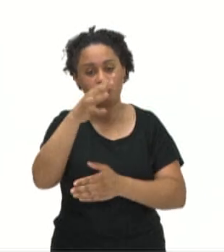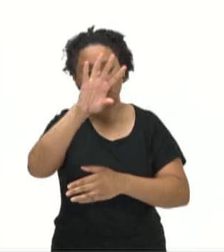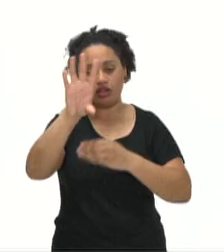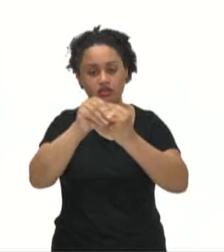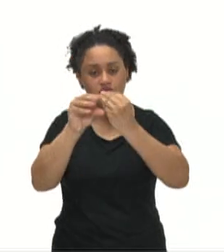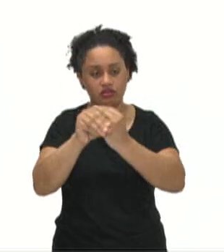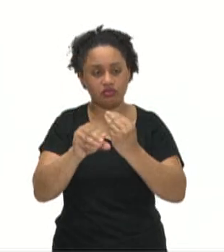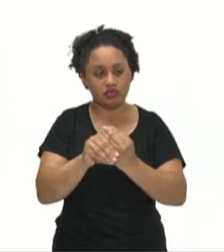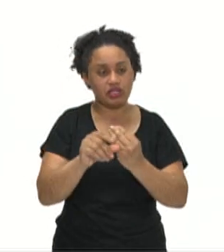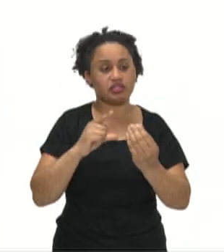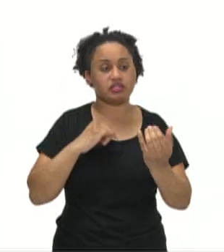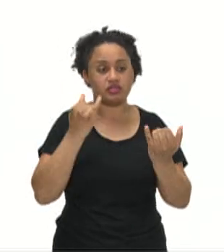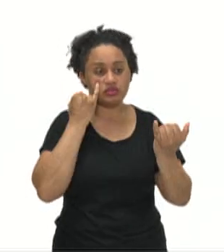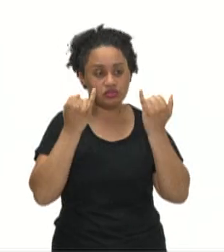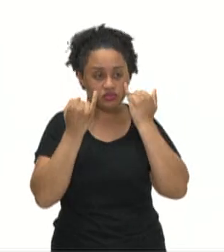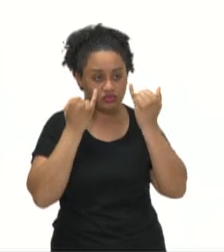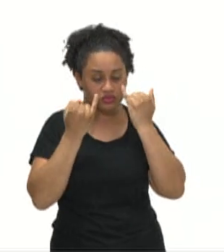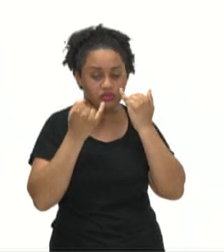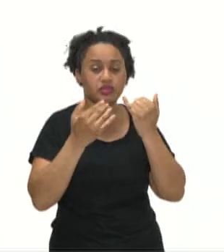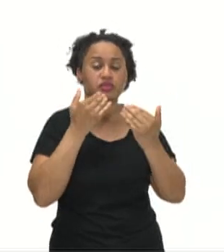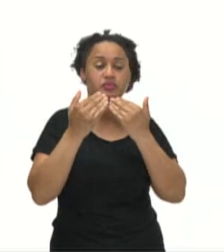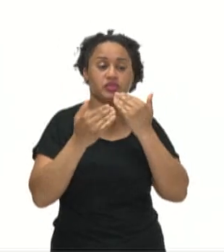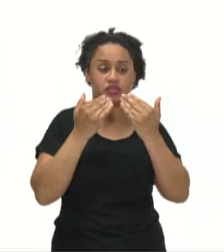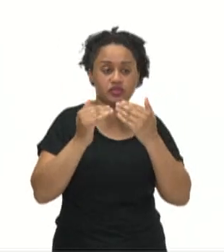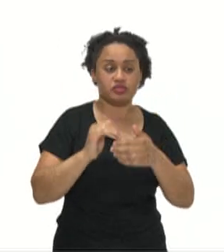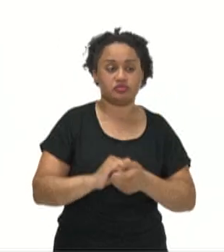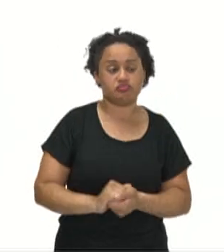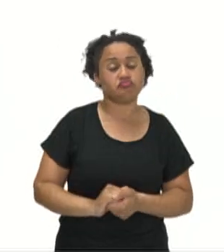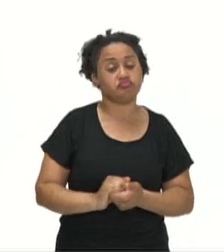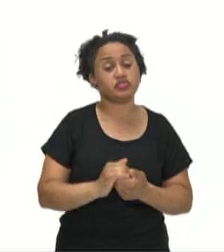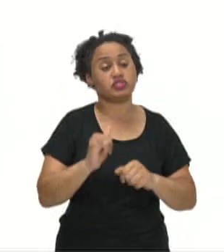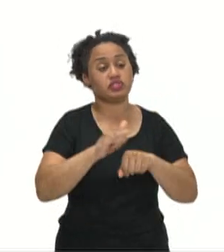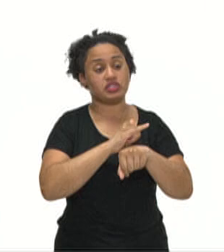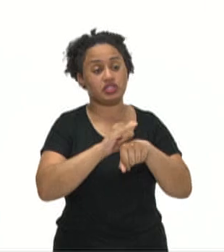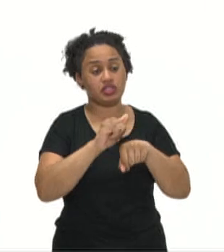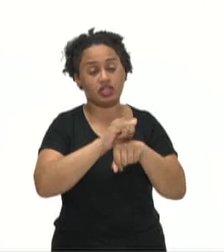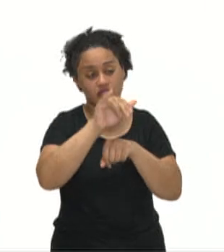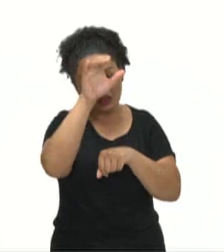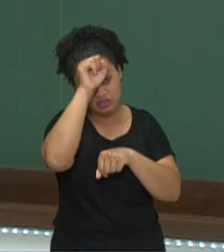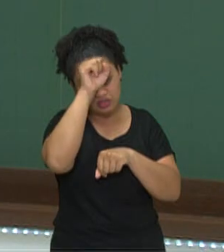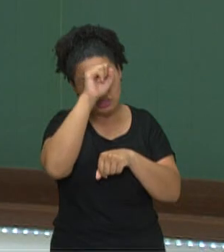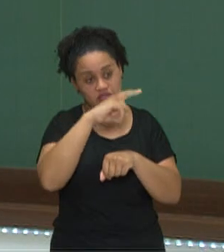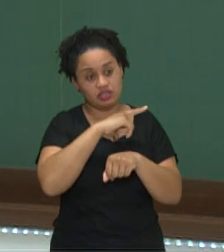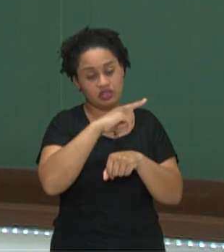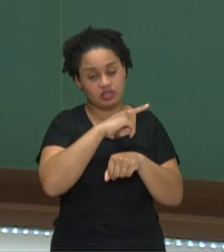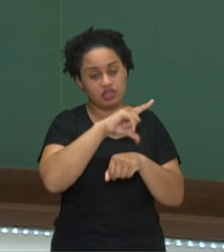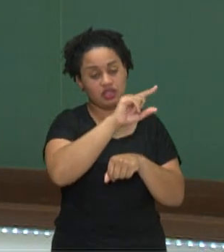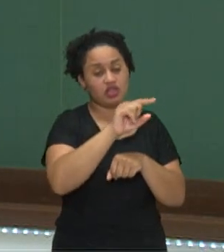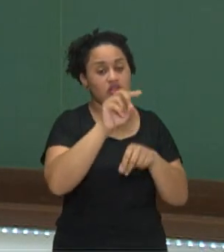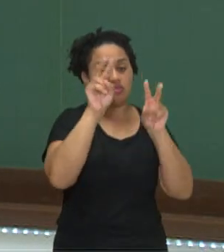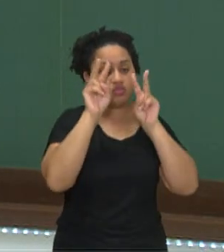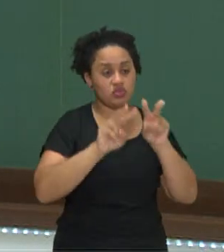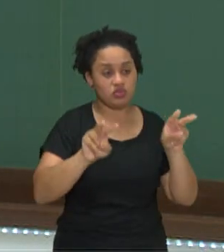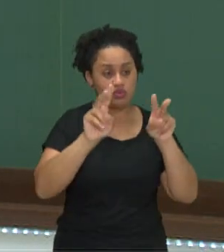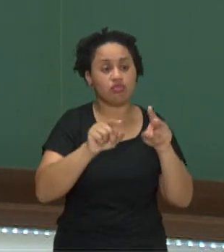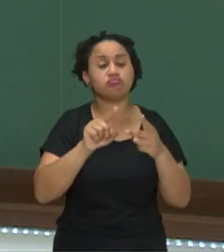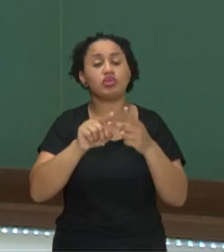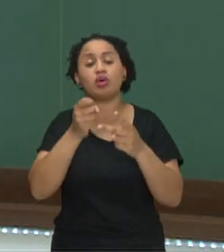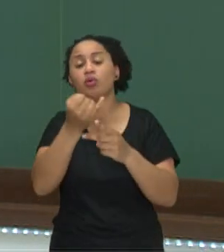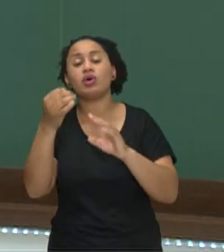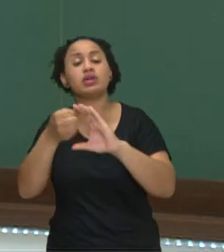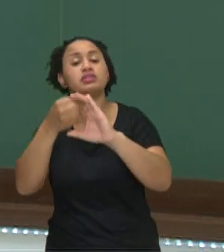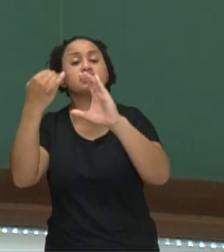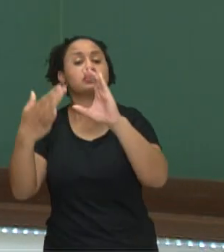abaixo com as informações solicitadas. Então, estratégia de aprendizagem. Tenho aqui a aprendizagem visual. Quais são